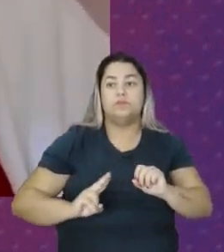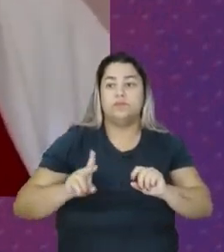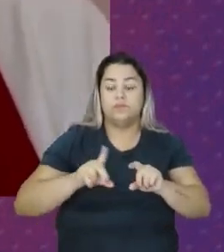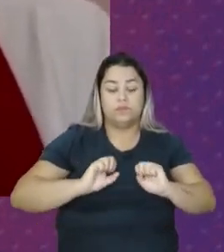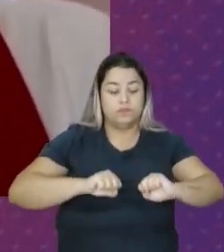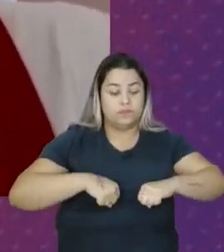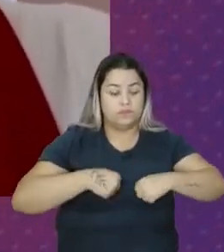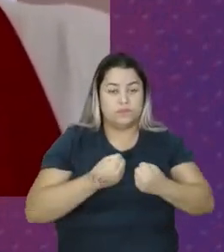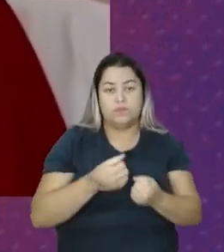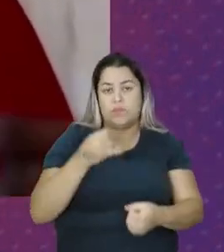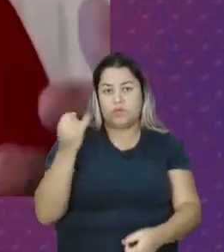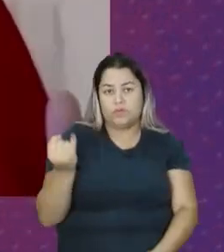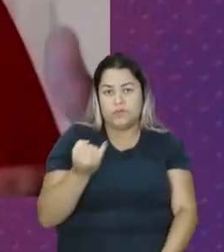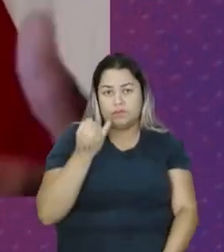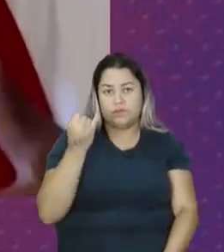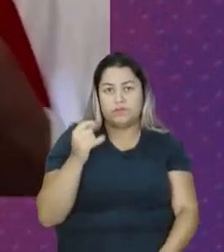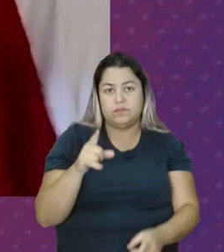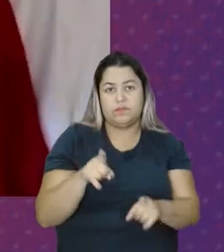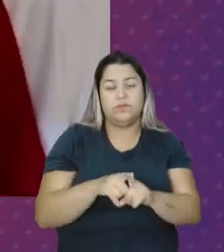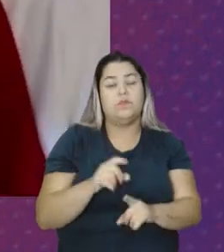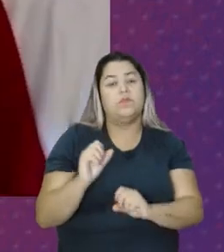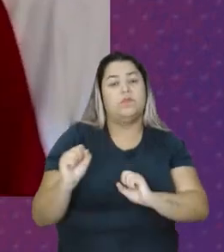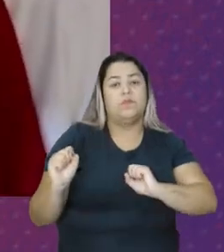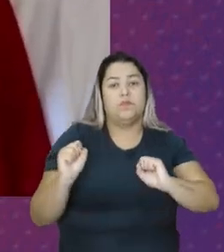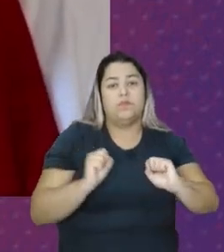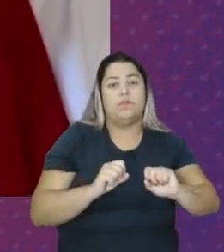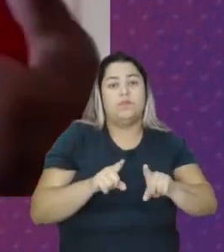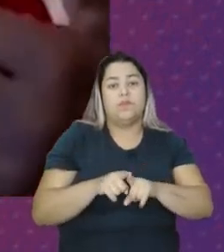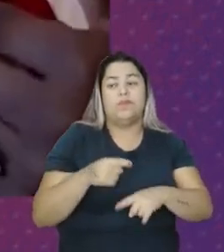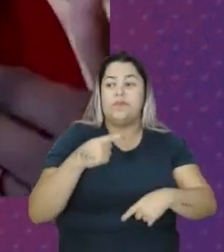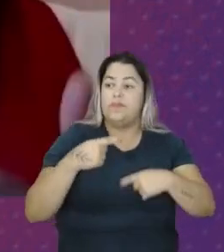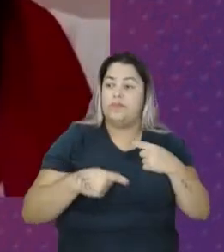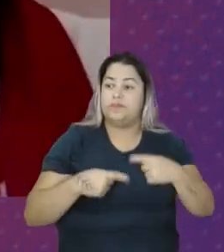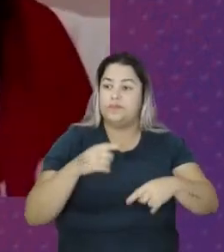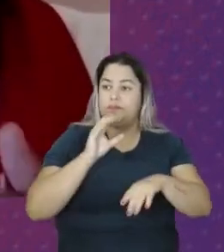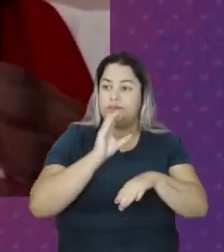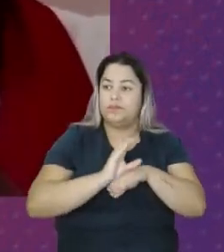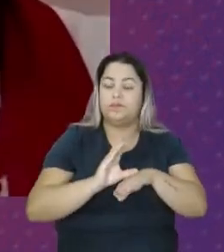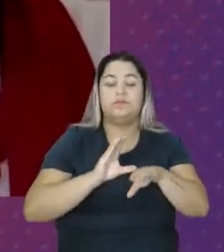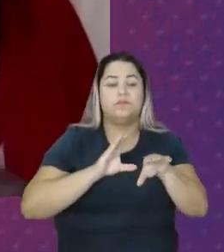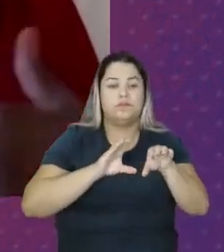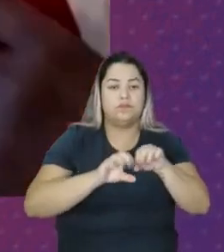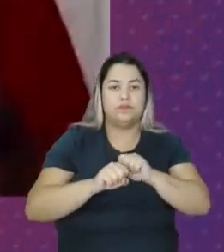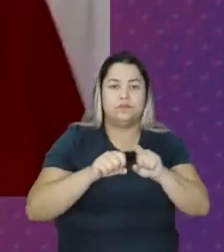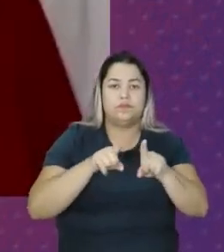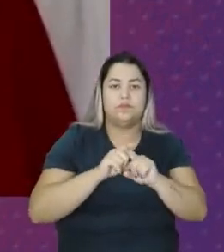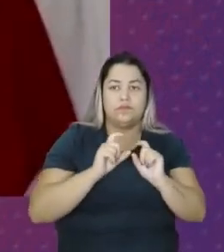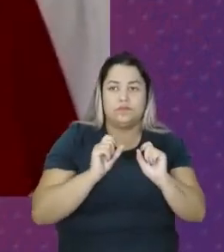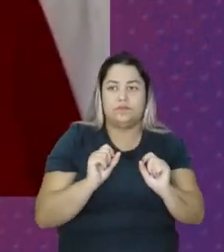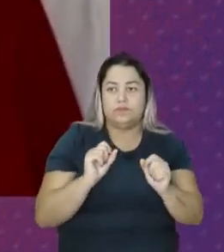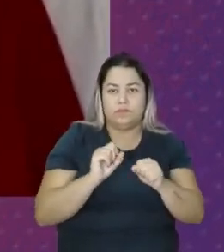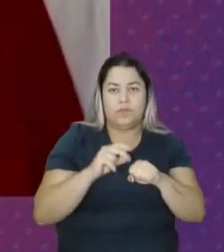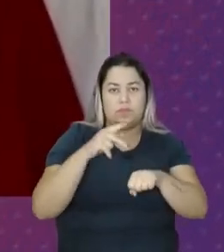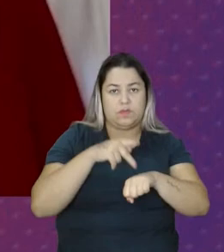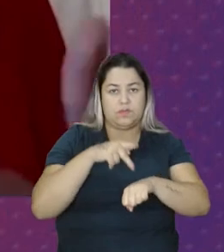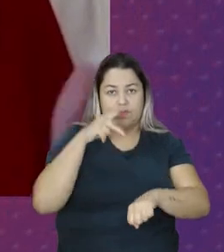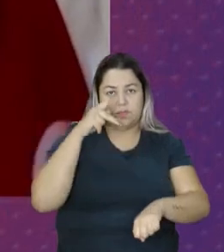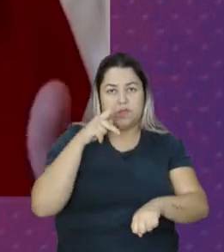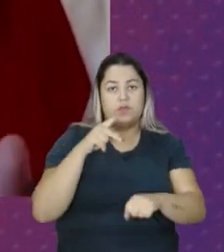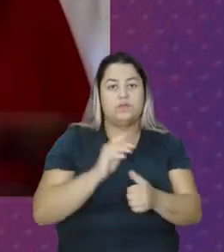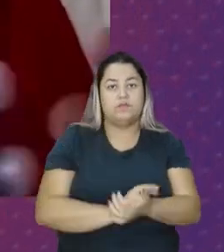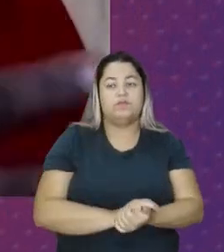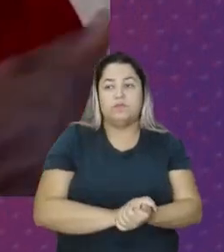postos mais importantes, que a gente pode fazer os cursos, nos graduarmos, fazermos as pós-graduações